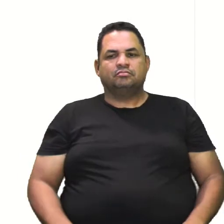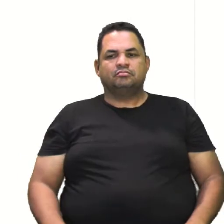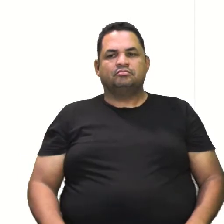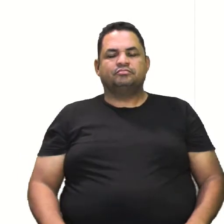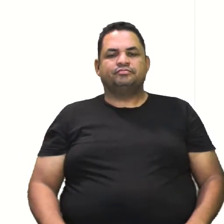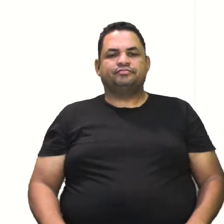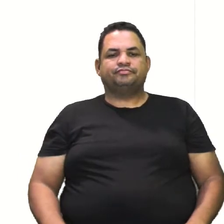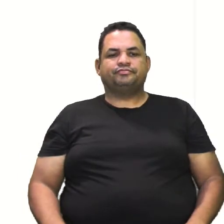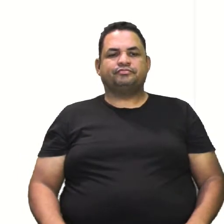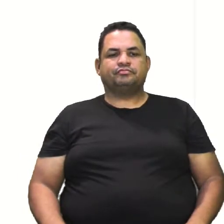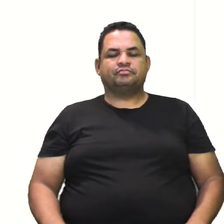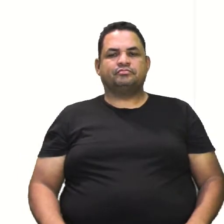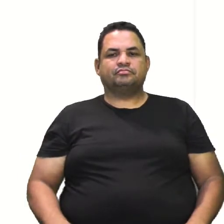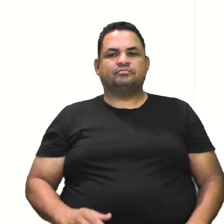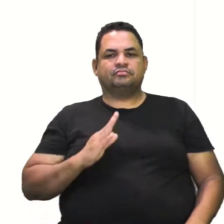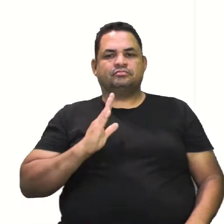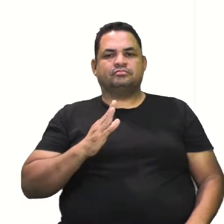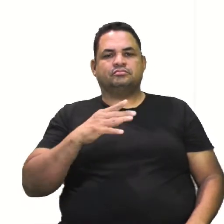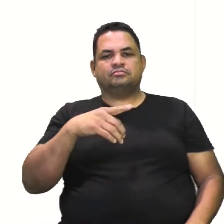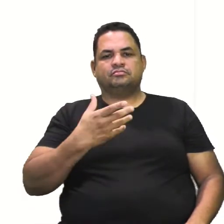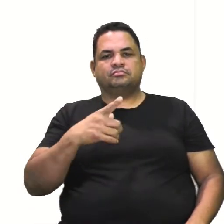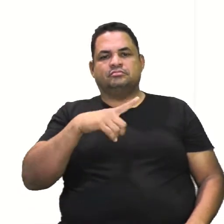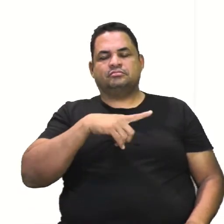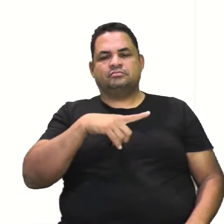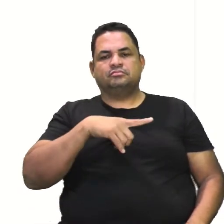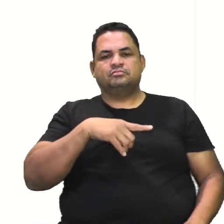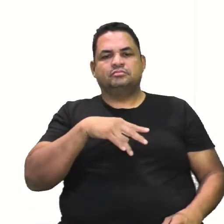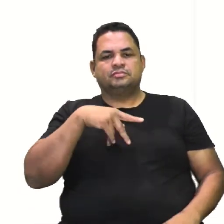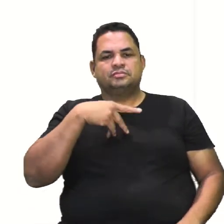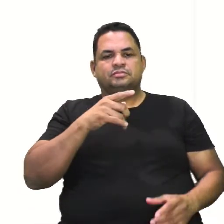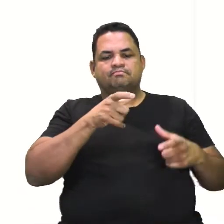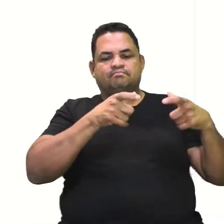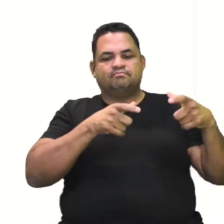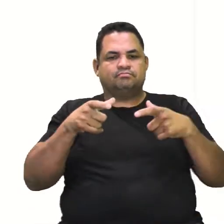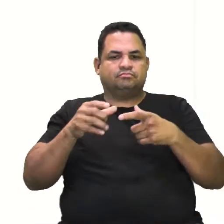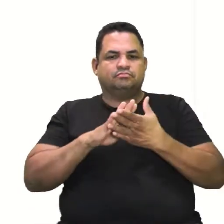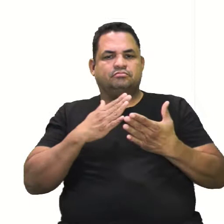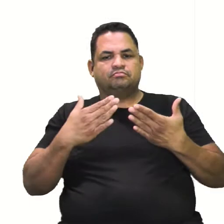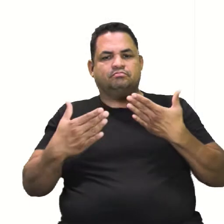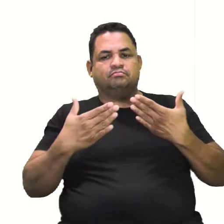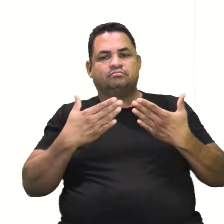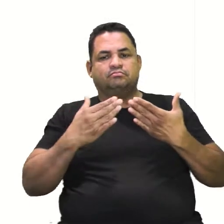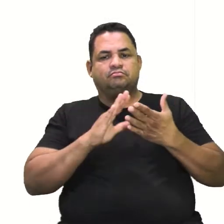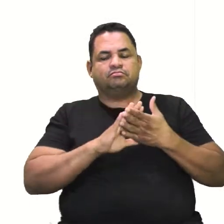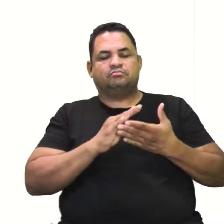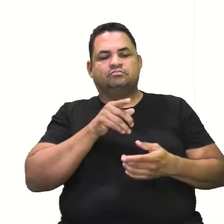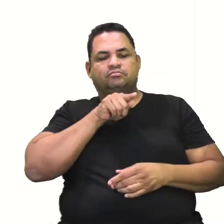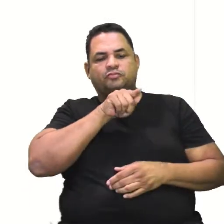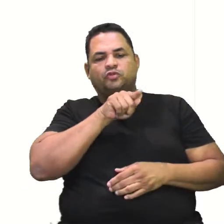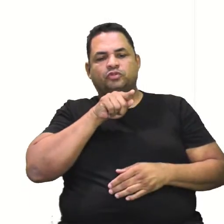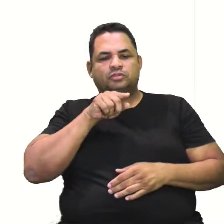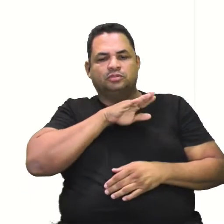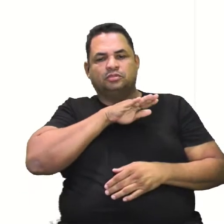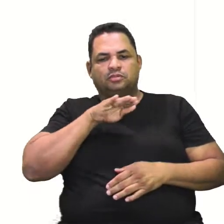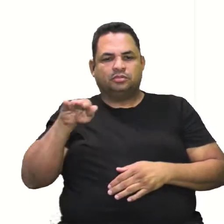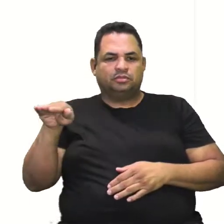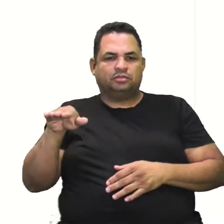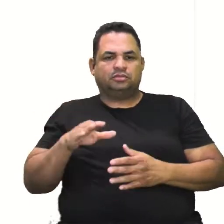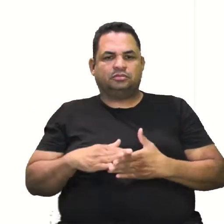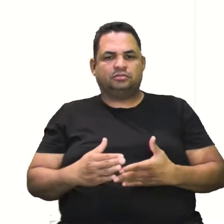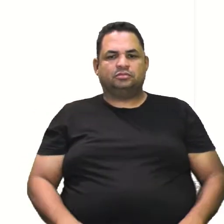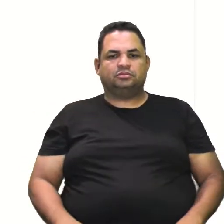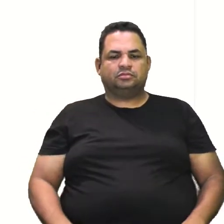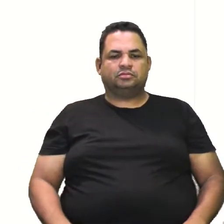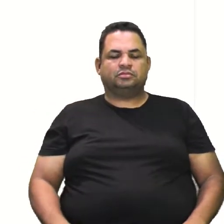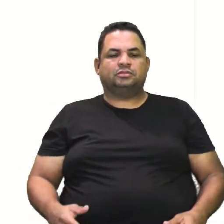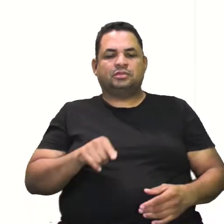circunferência. Então a gente tinha falado de posição relativa entre o que mesmo? Ponto e reta, né? Isso, ponto e